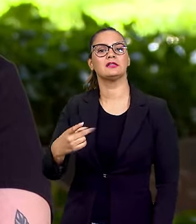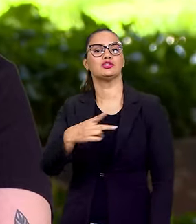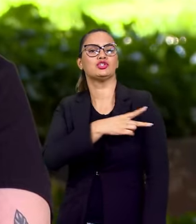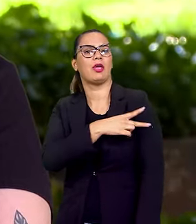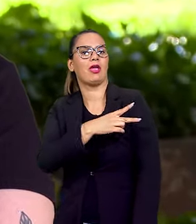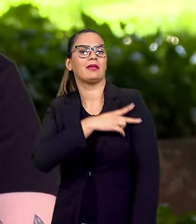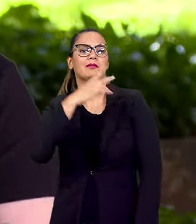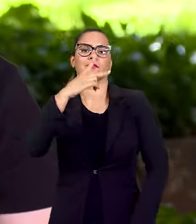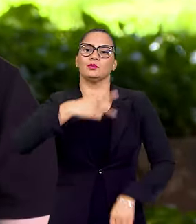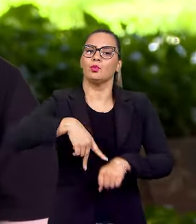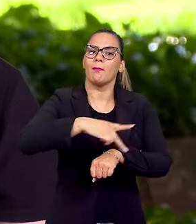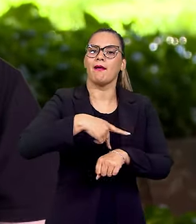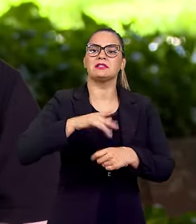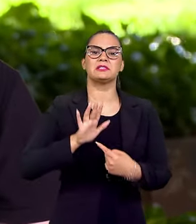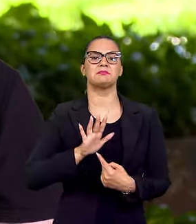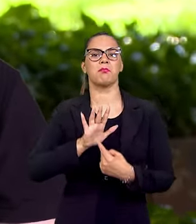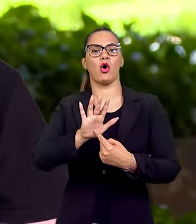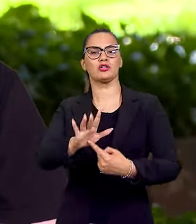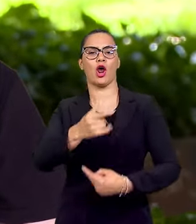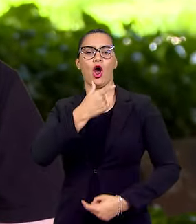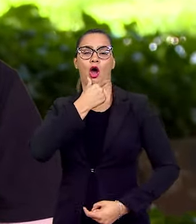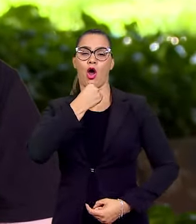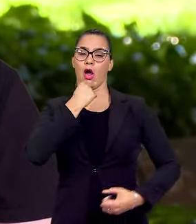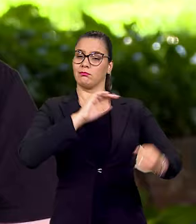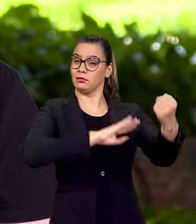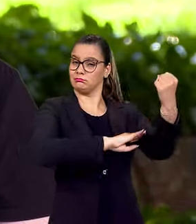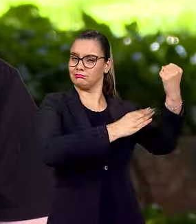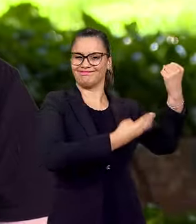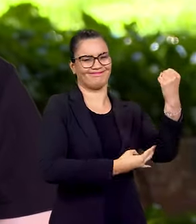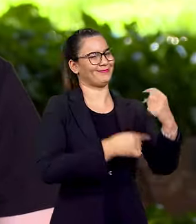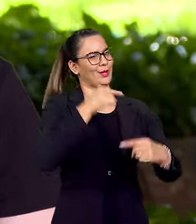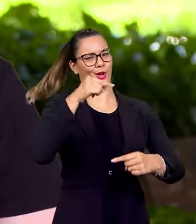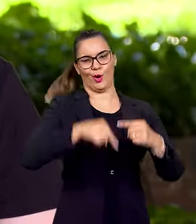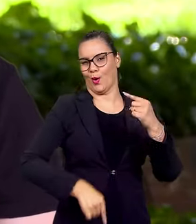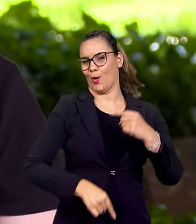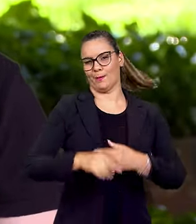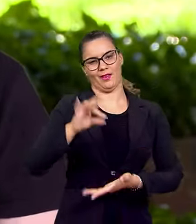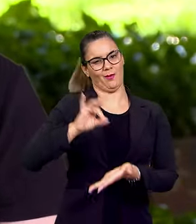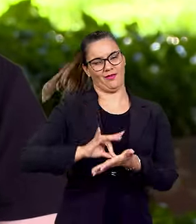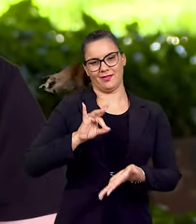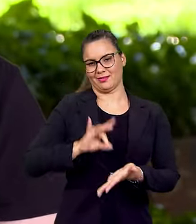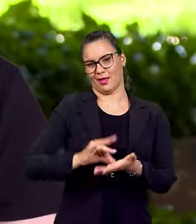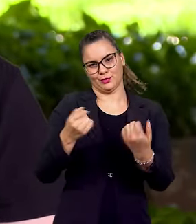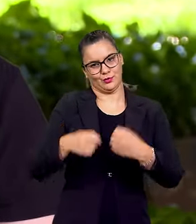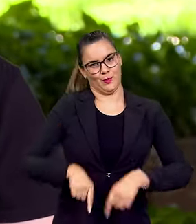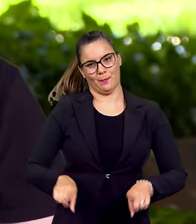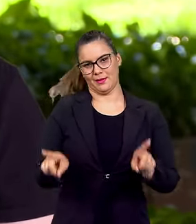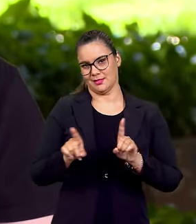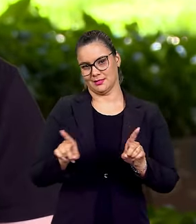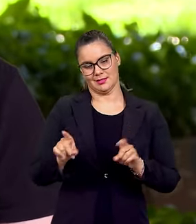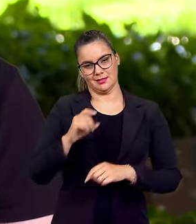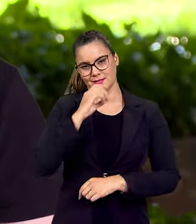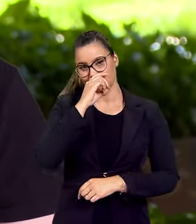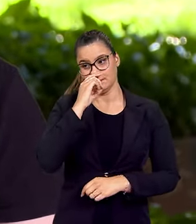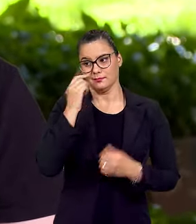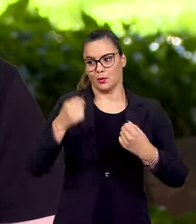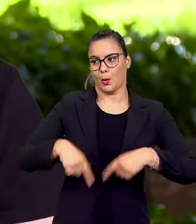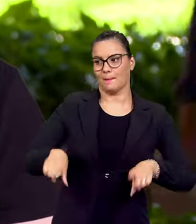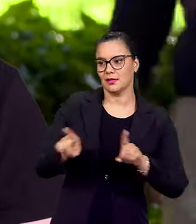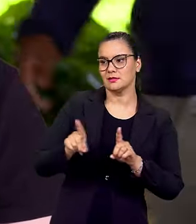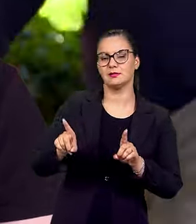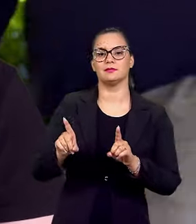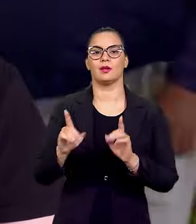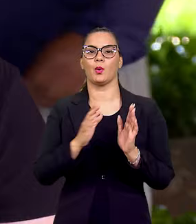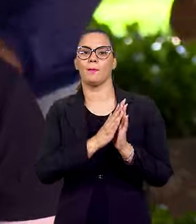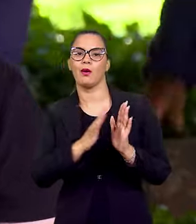chefe de Estado, e sem dúvida ele quis mostrar uma virilidade que não condiz com a realidade, que não era necessária, né? não